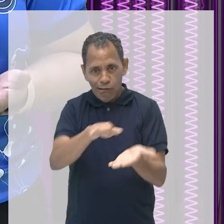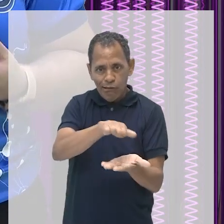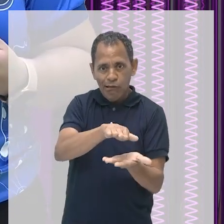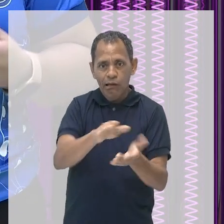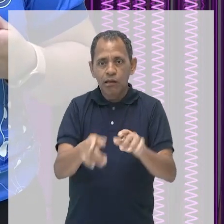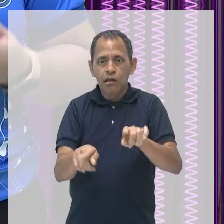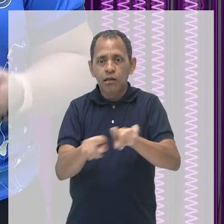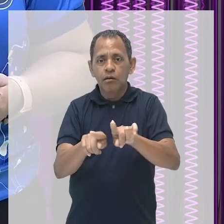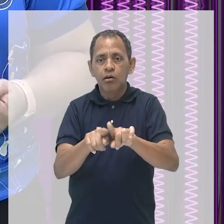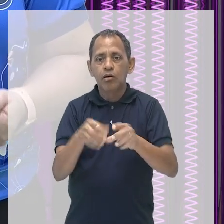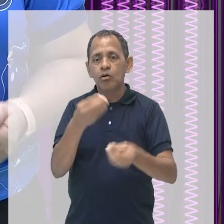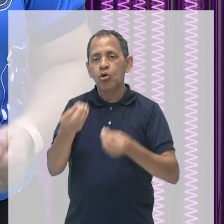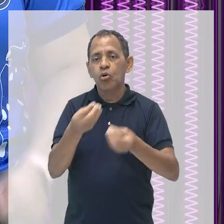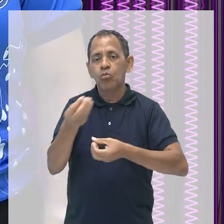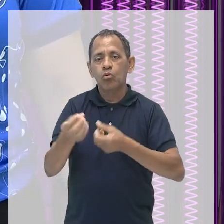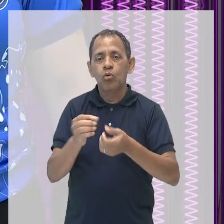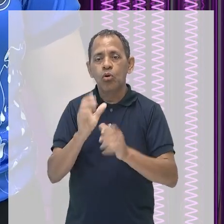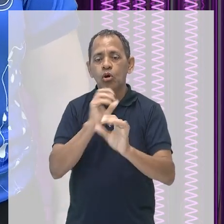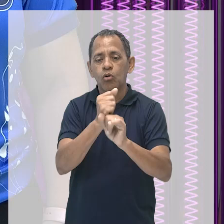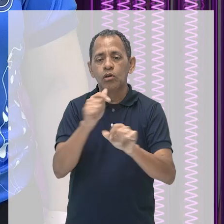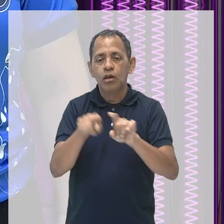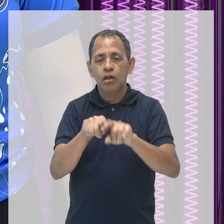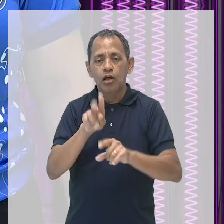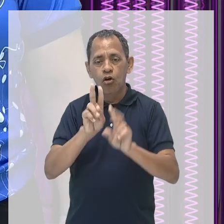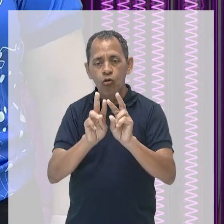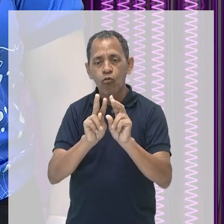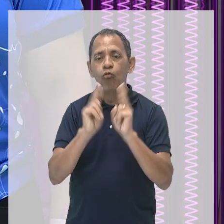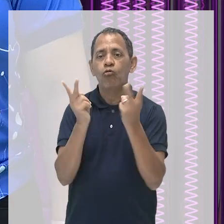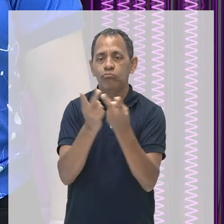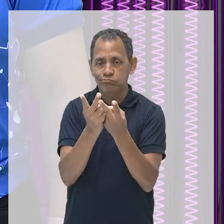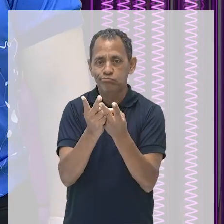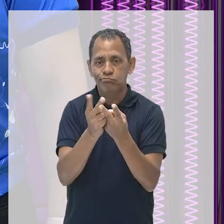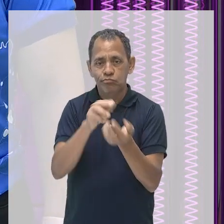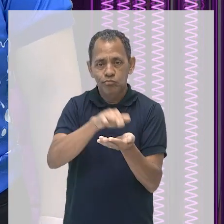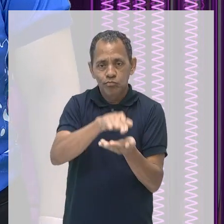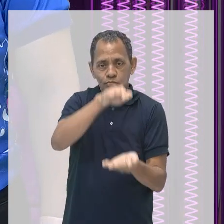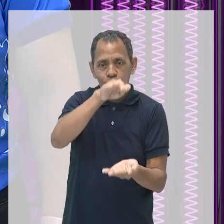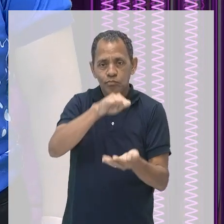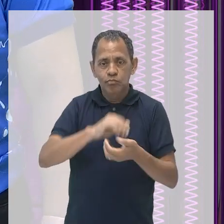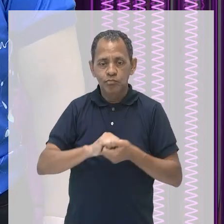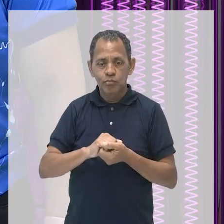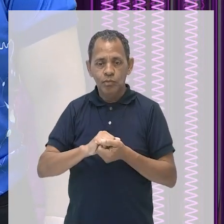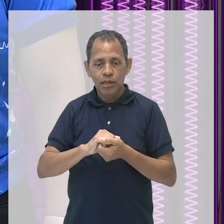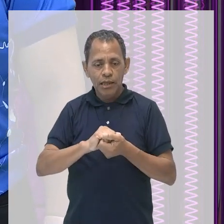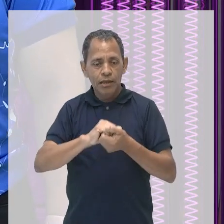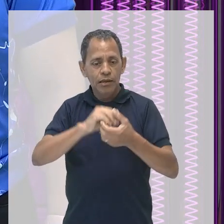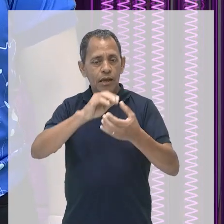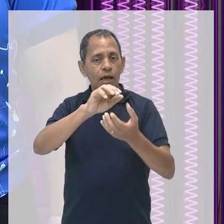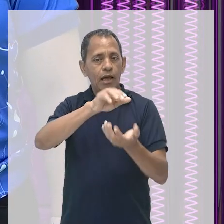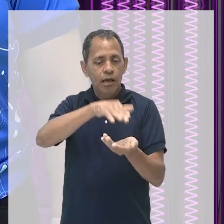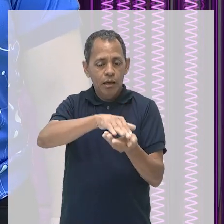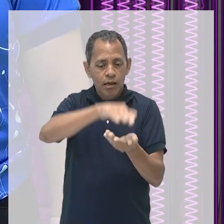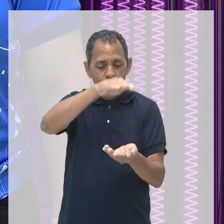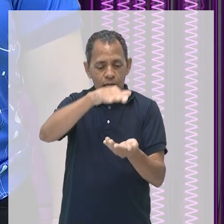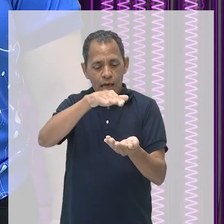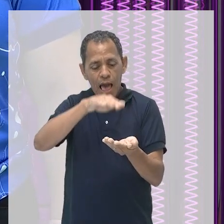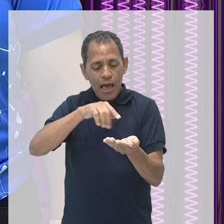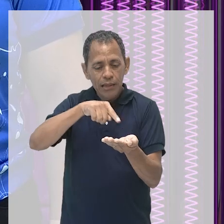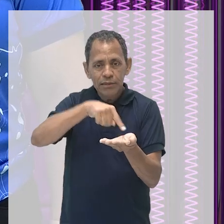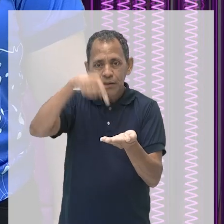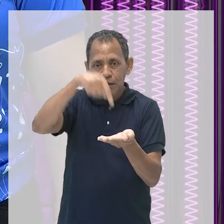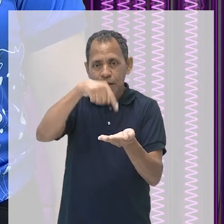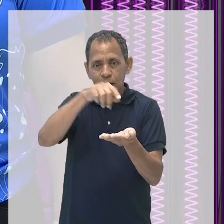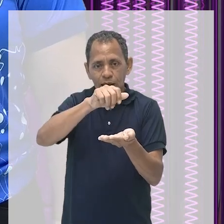calcular, então, o volume do prisma? O volume do prisma, ele vai ser a área da base dele